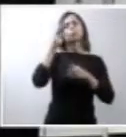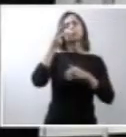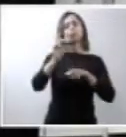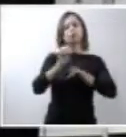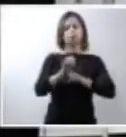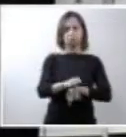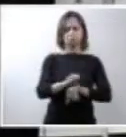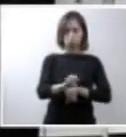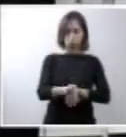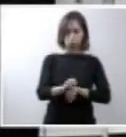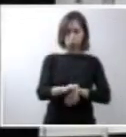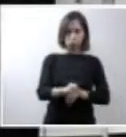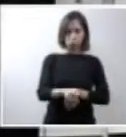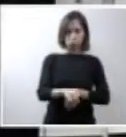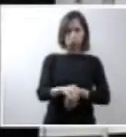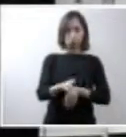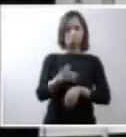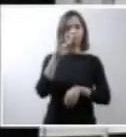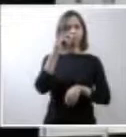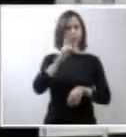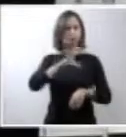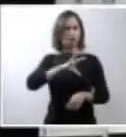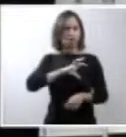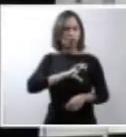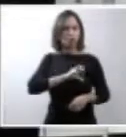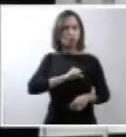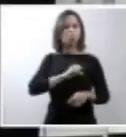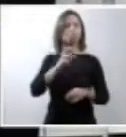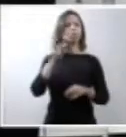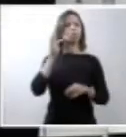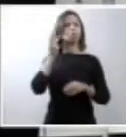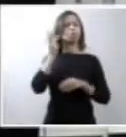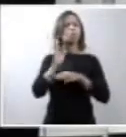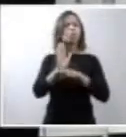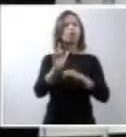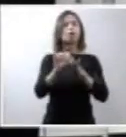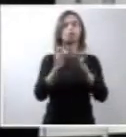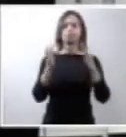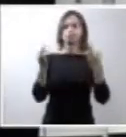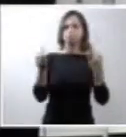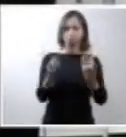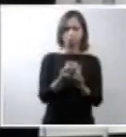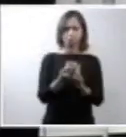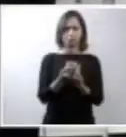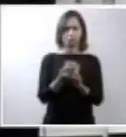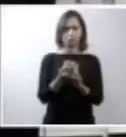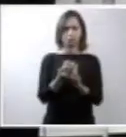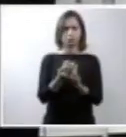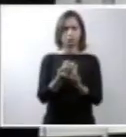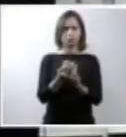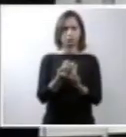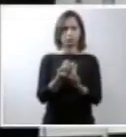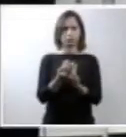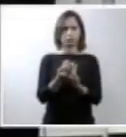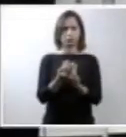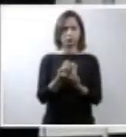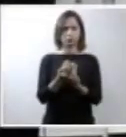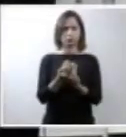educação, para o amor, para a família, de uma forma